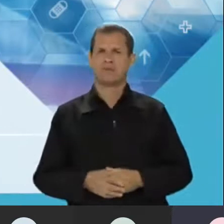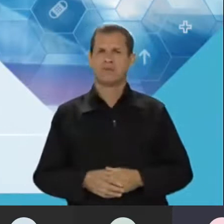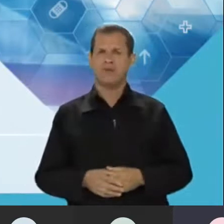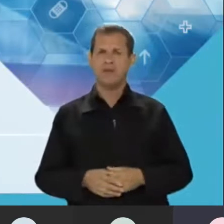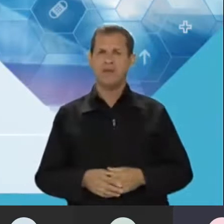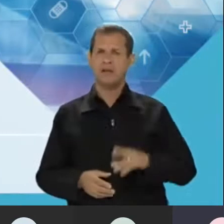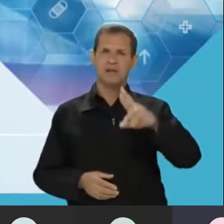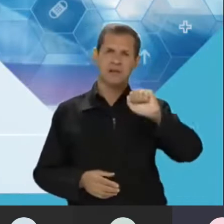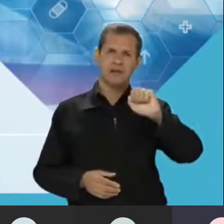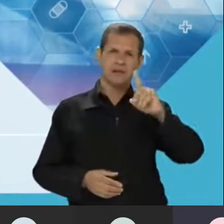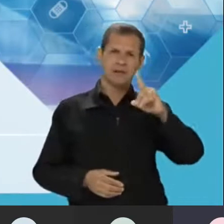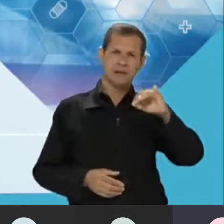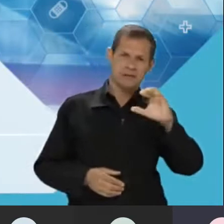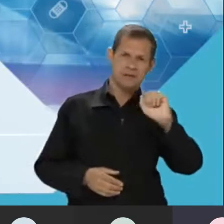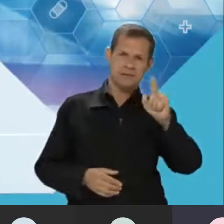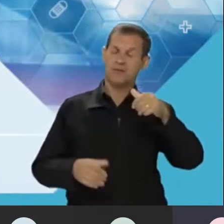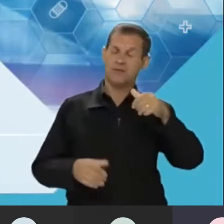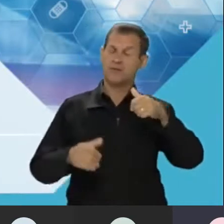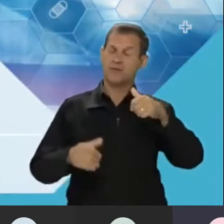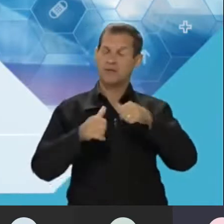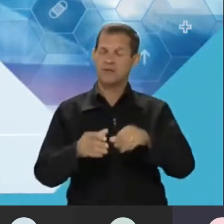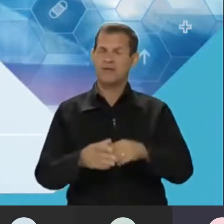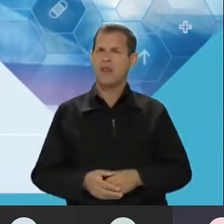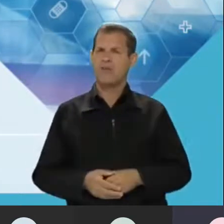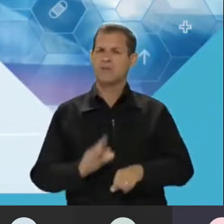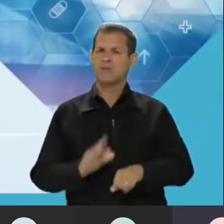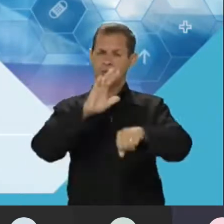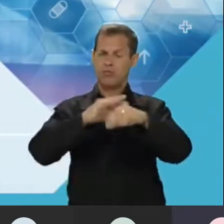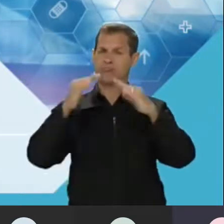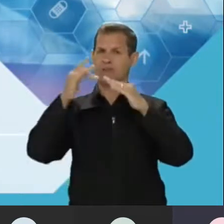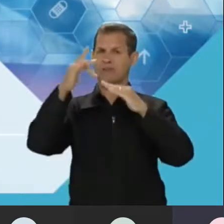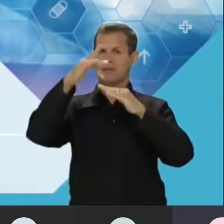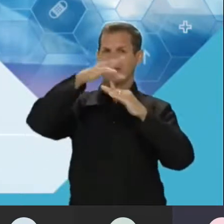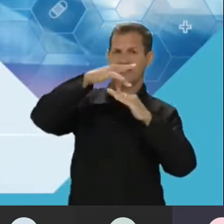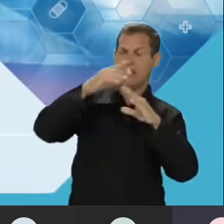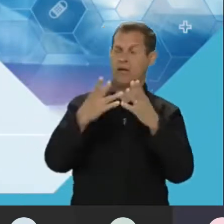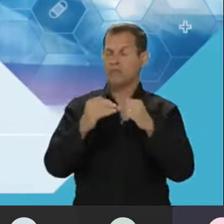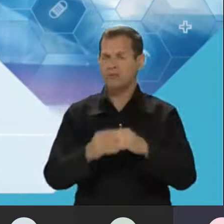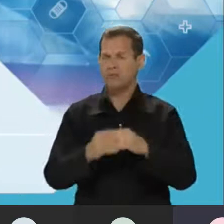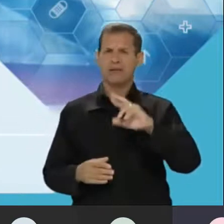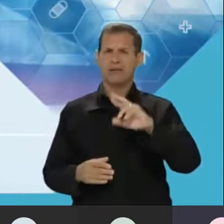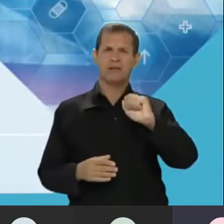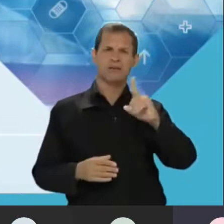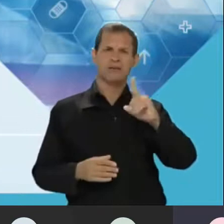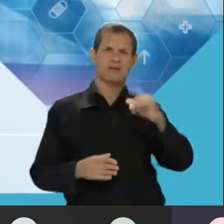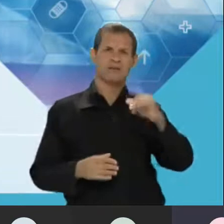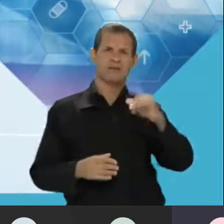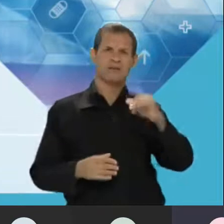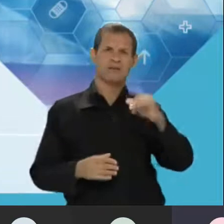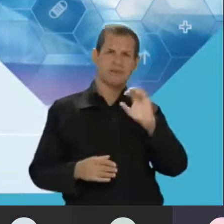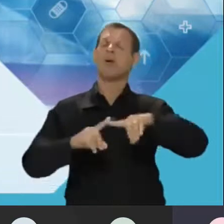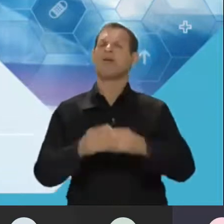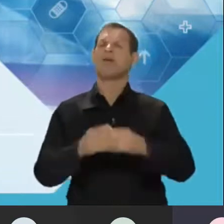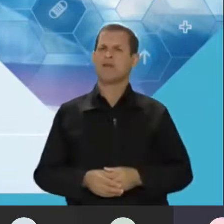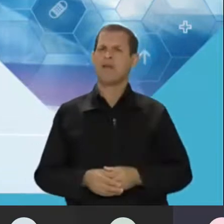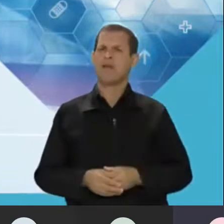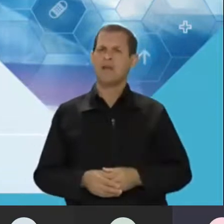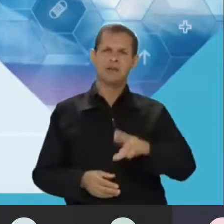temos a radiação que vem, né, que incide nessa nossa cobertura e grande parte dessa radiação, ela vai